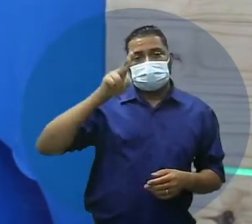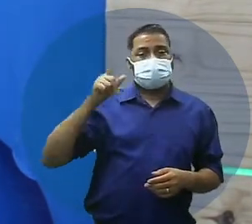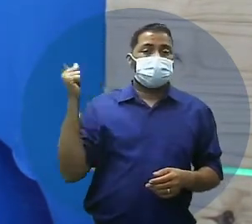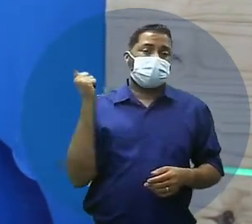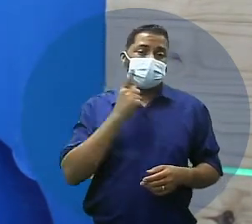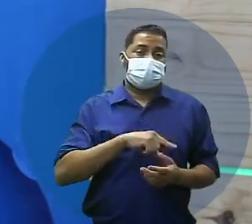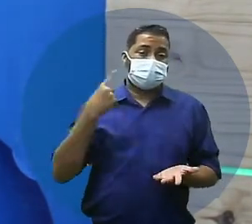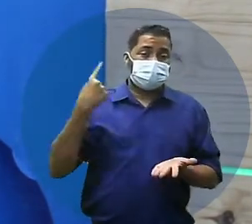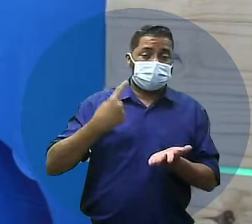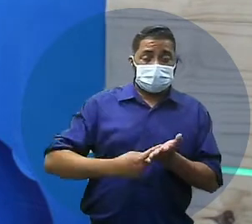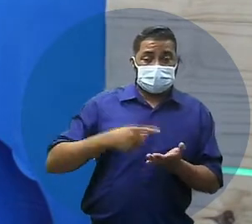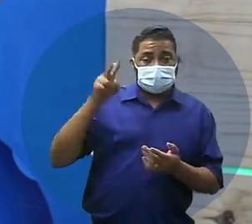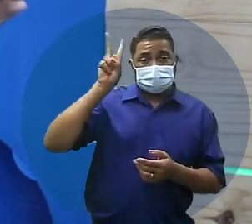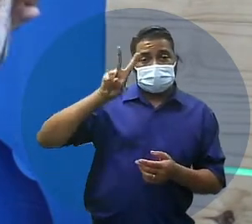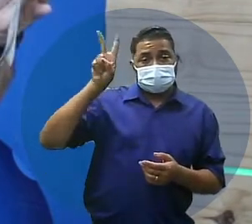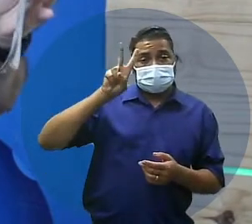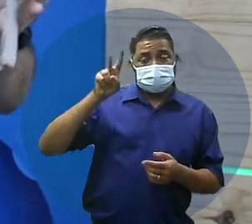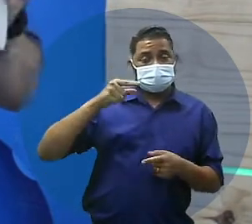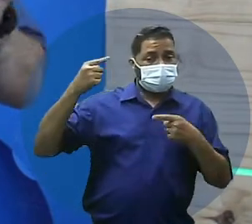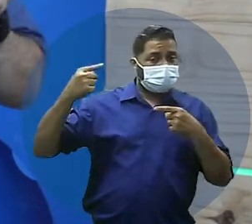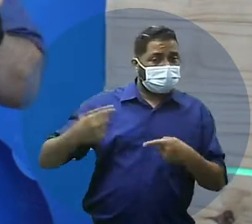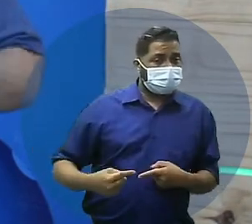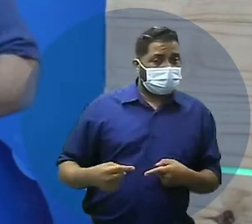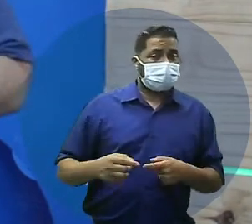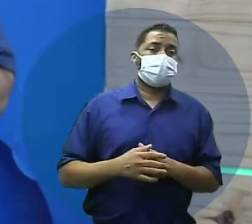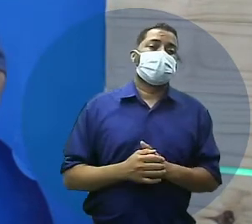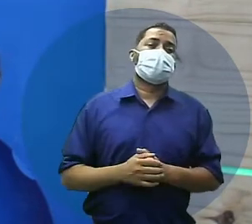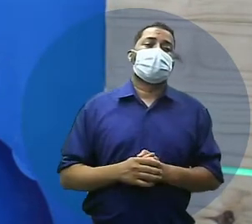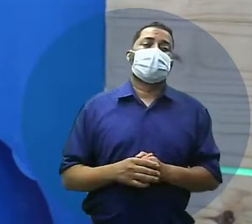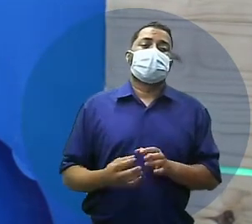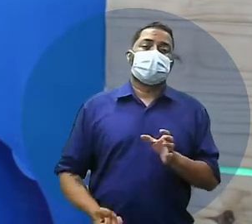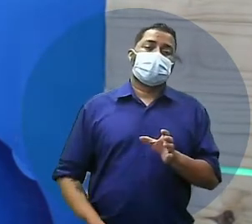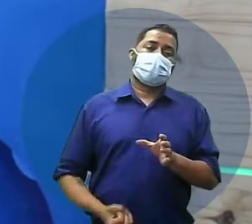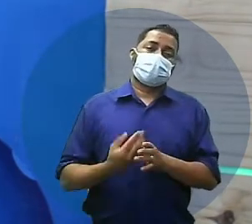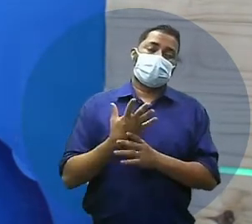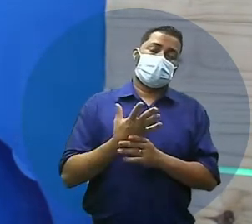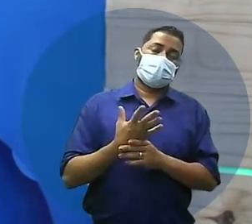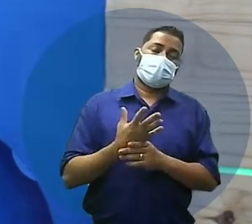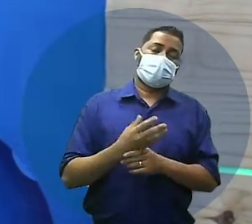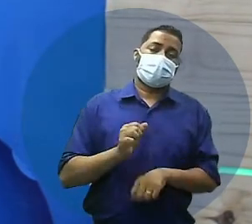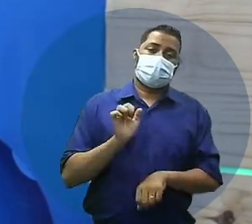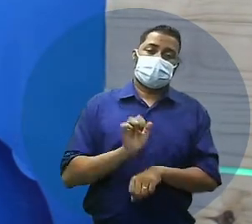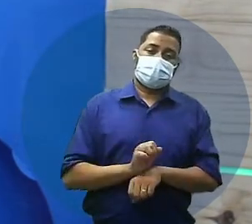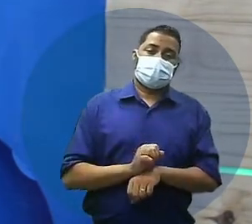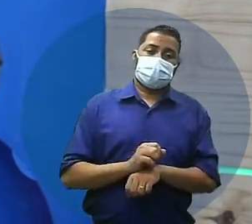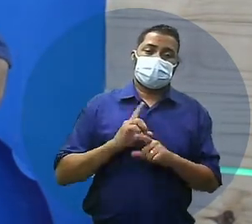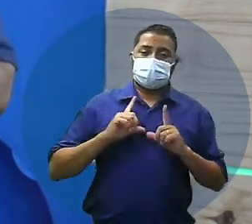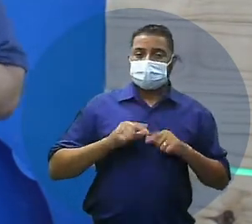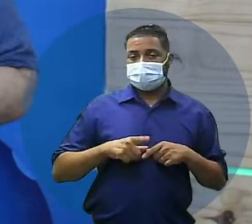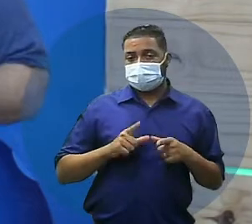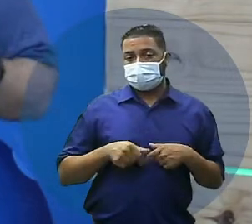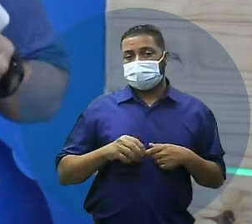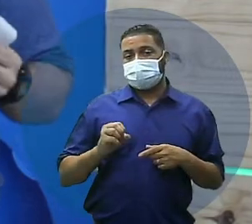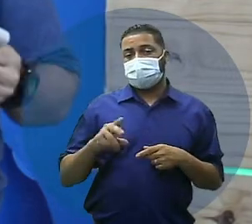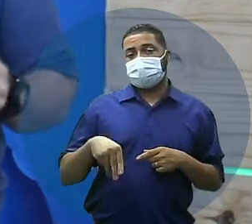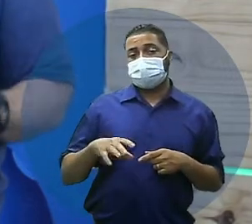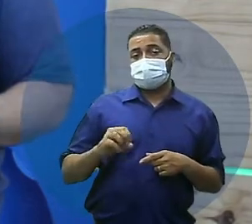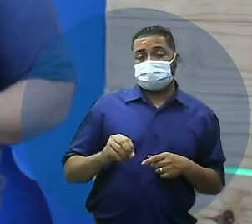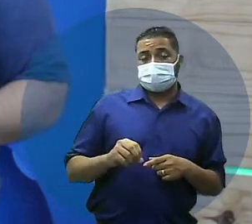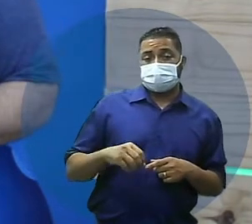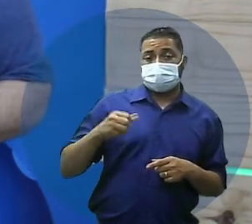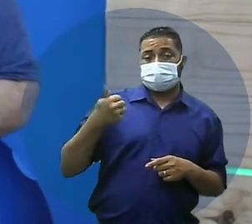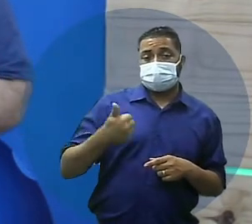considerado um marco na história desse conflito foi a criação do Estado de Israel pela ONU em